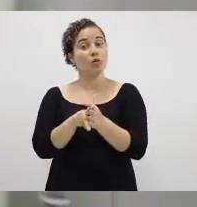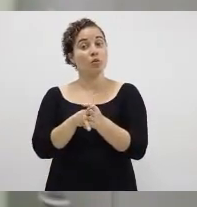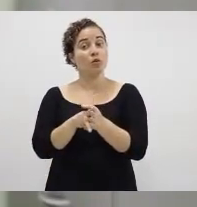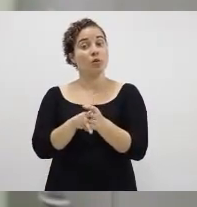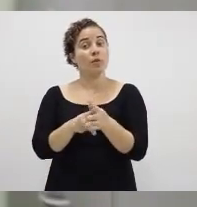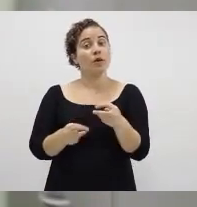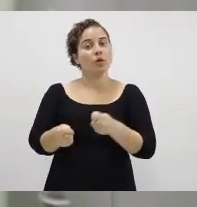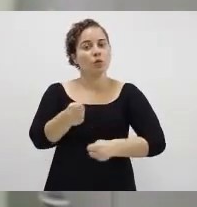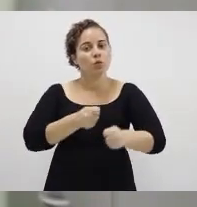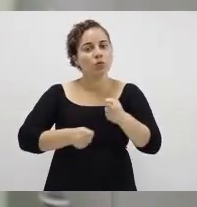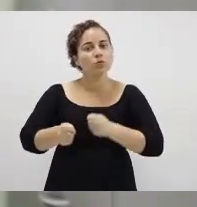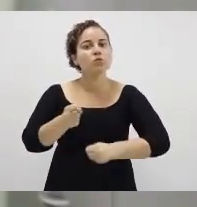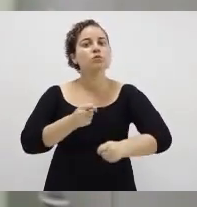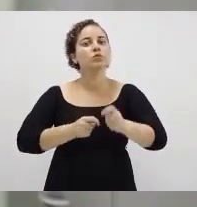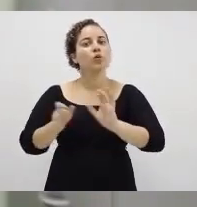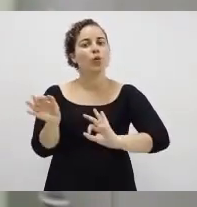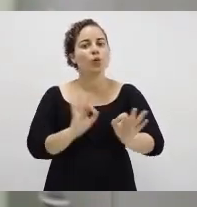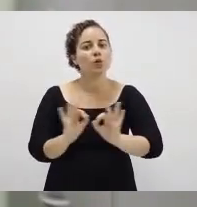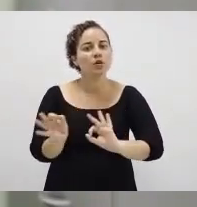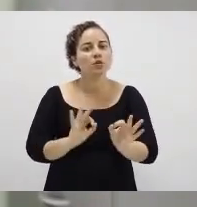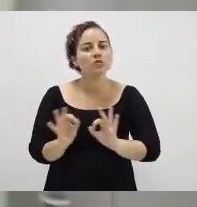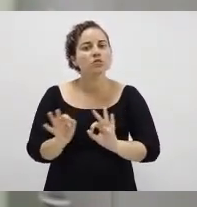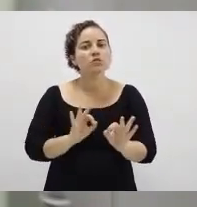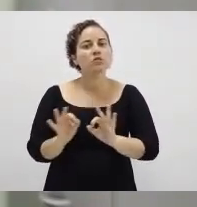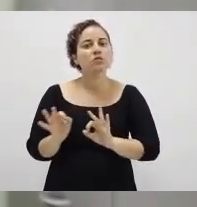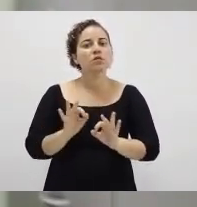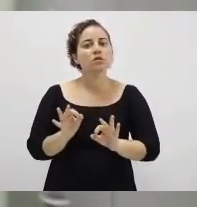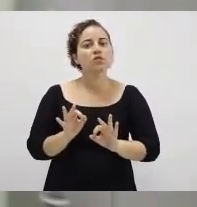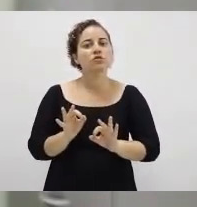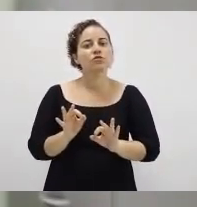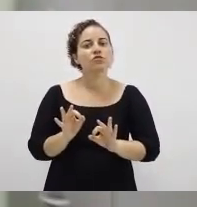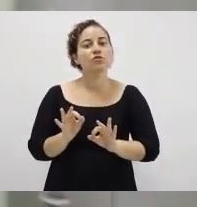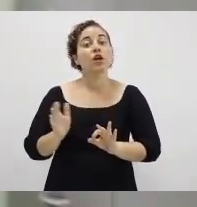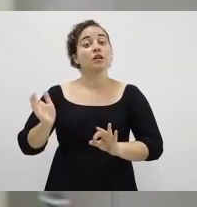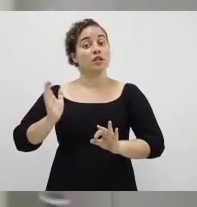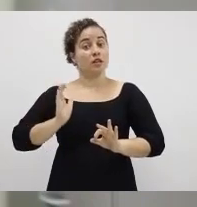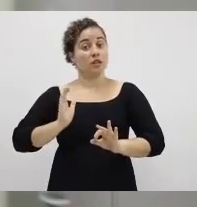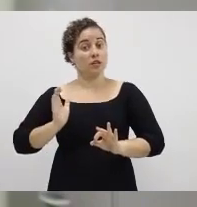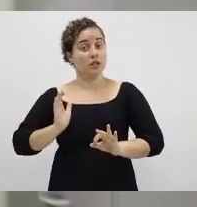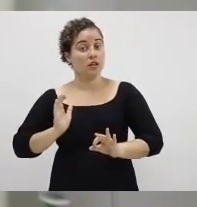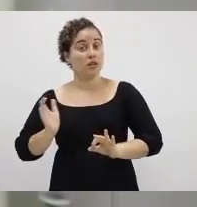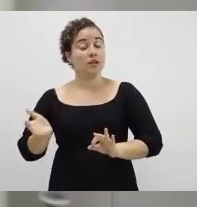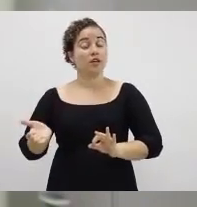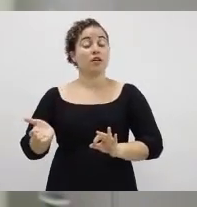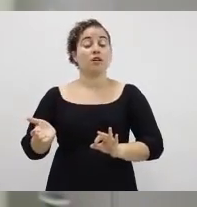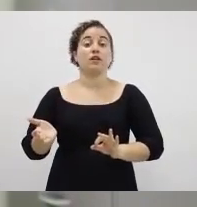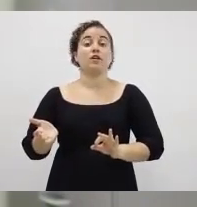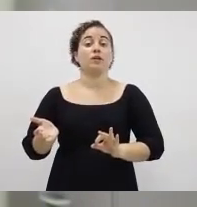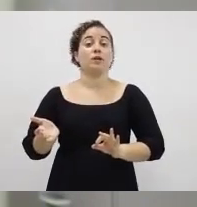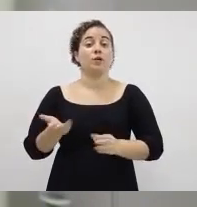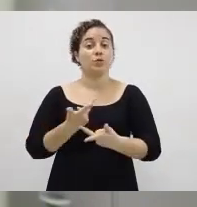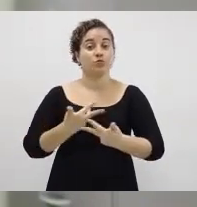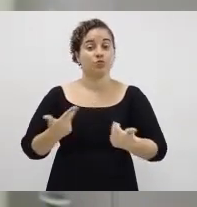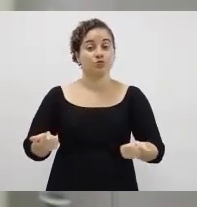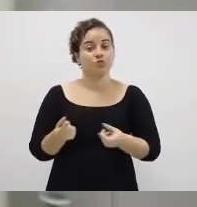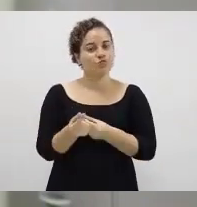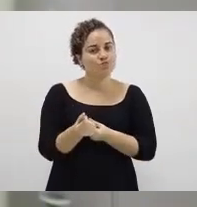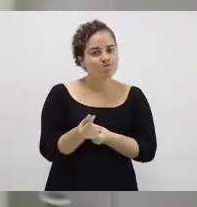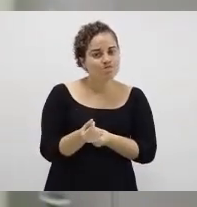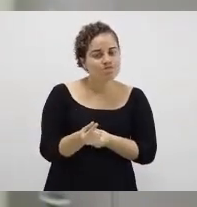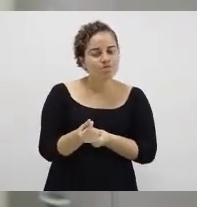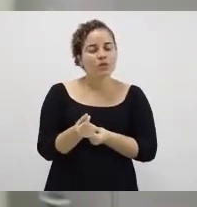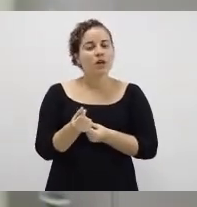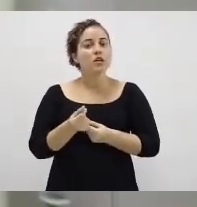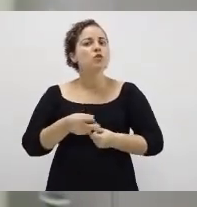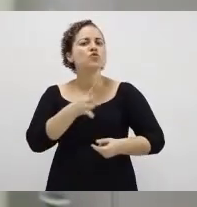harmonia ao funcionamento do fluxo circular de riqueza. Um elemento que nós vimos lá na